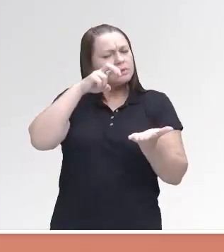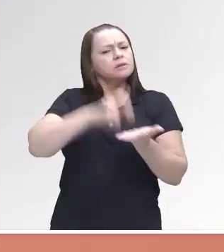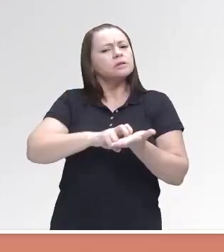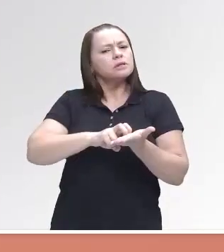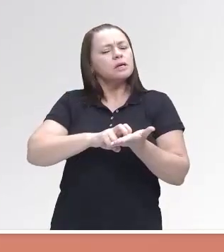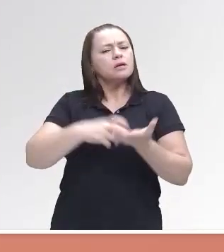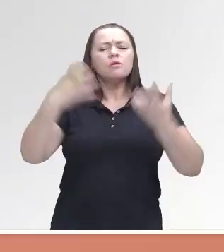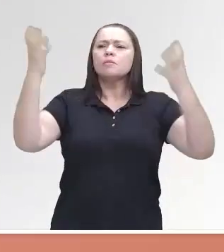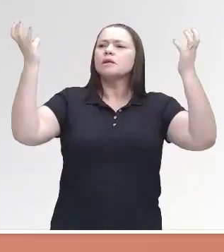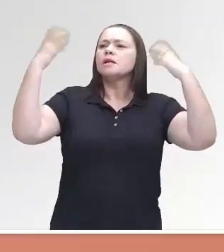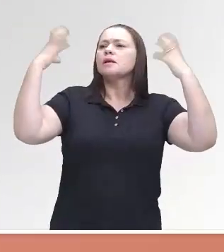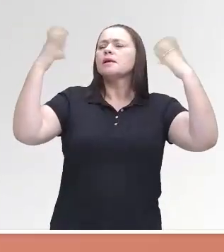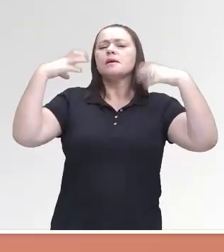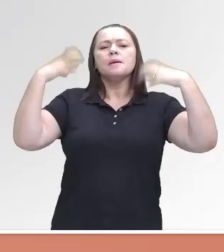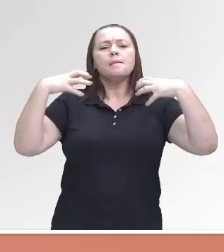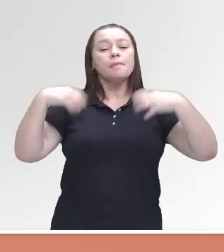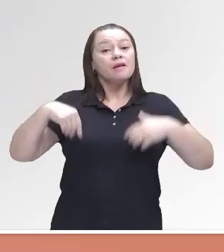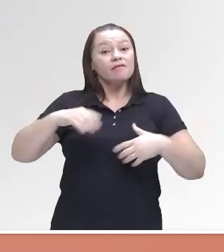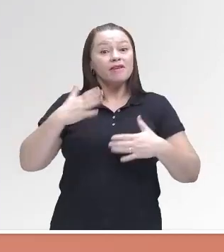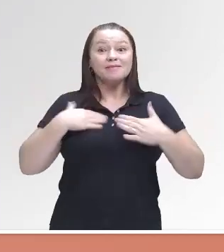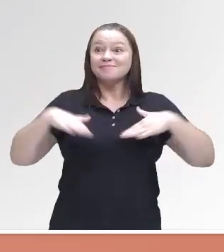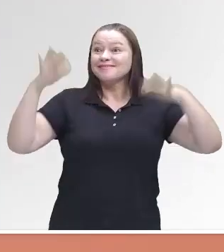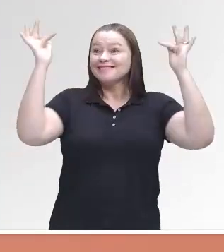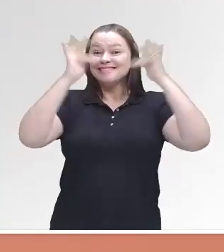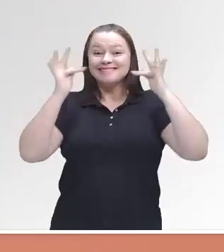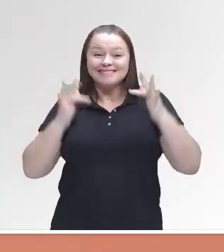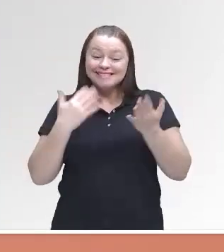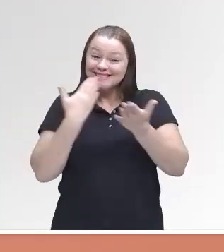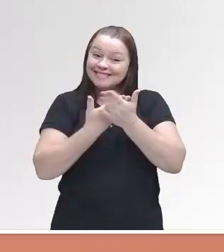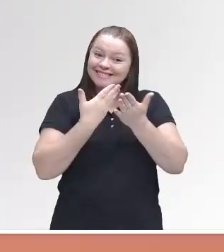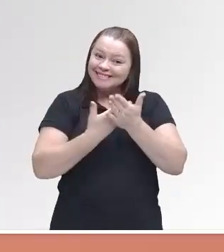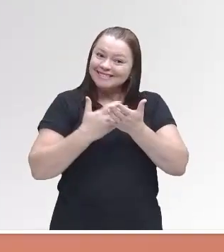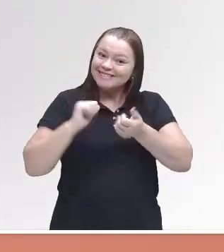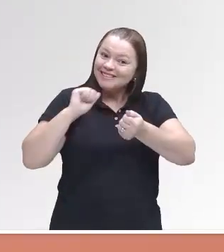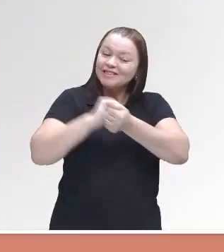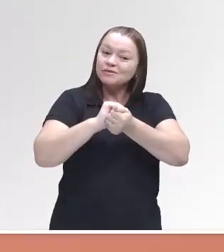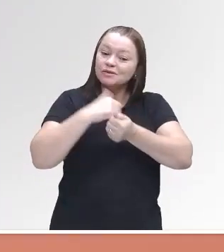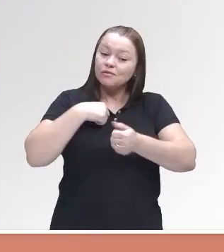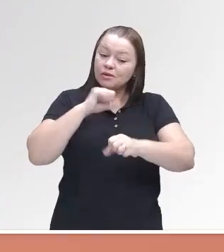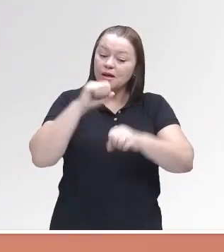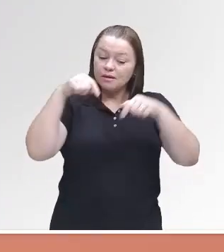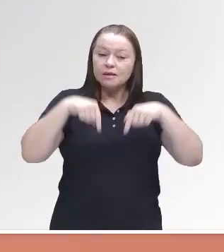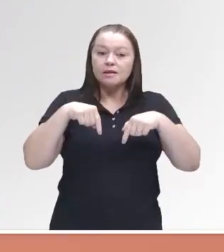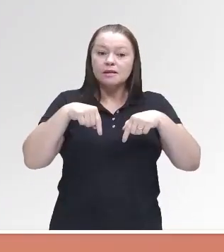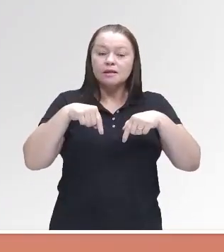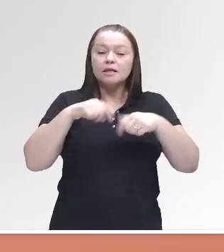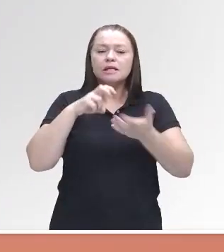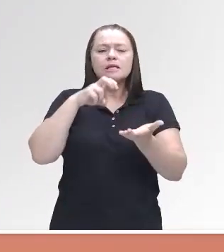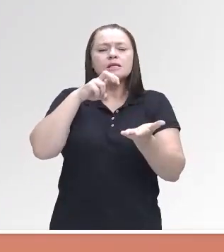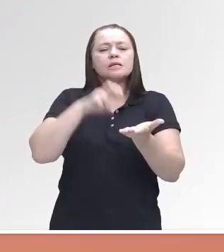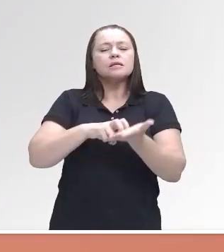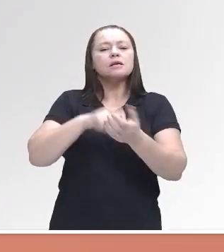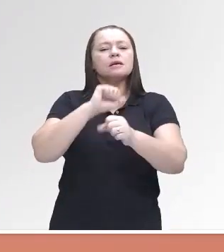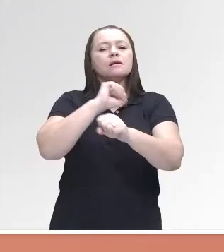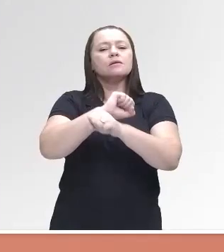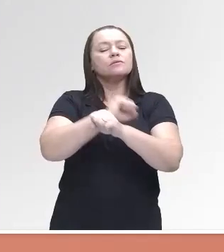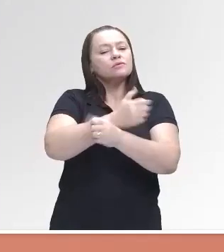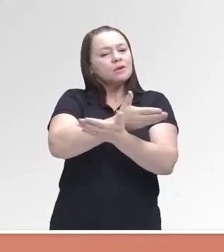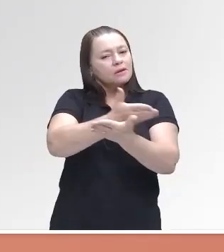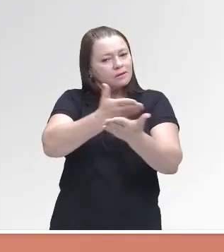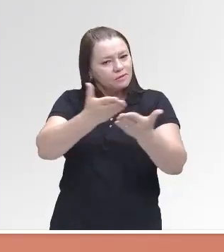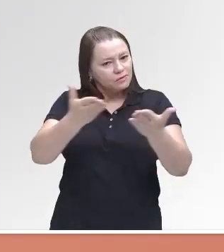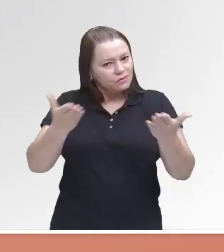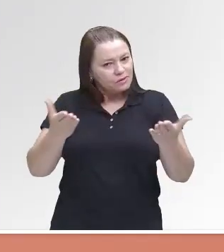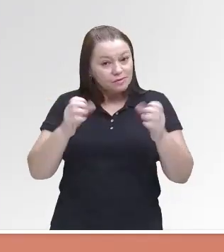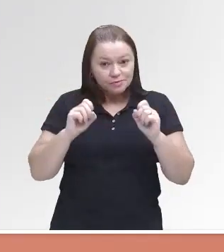tome aquele banho e venha animado aqui estudar comigo, que eu estarei aqui bem cedinho esperando vocês,